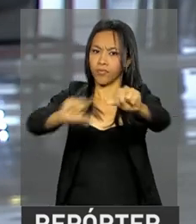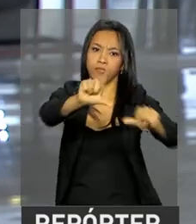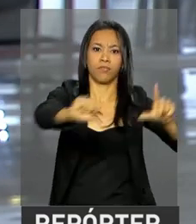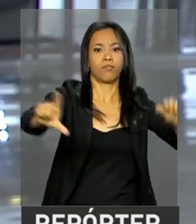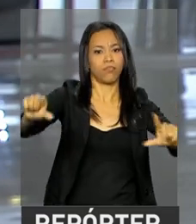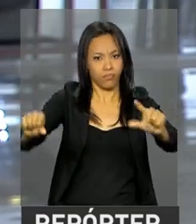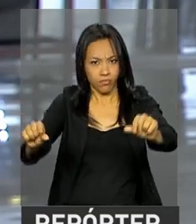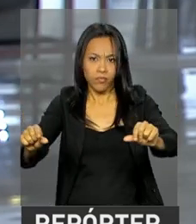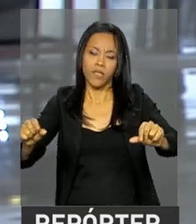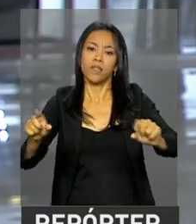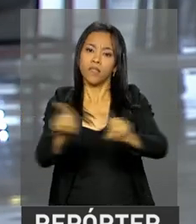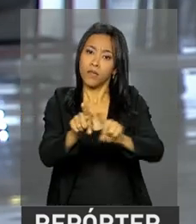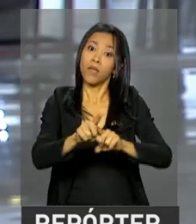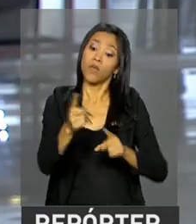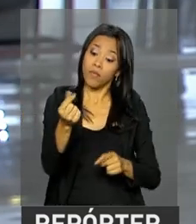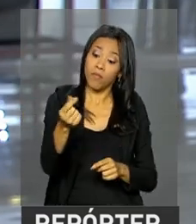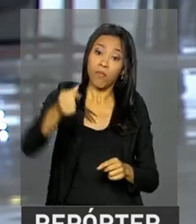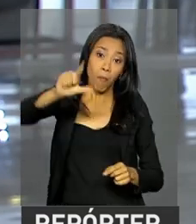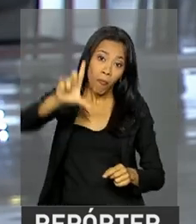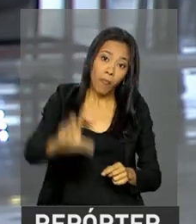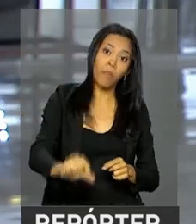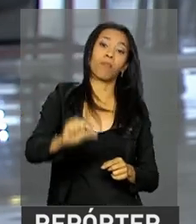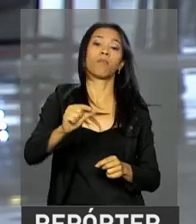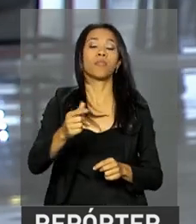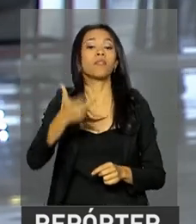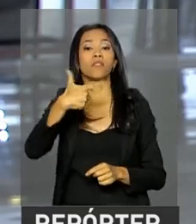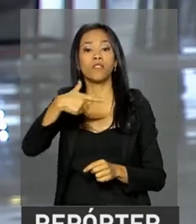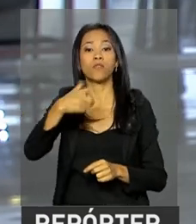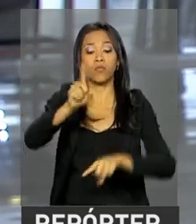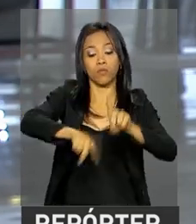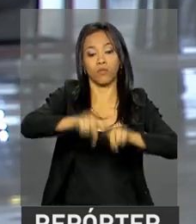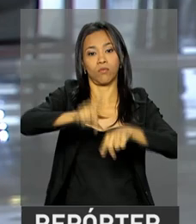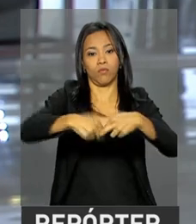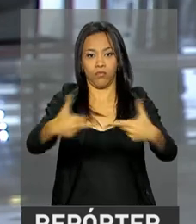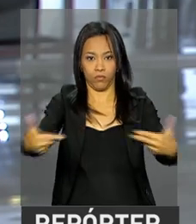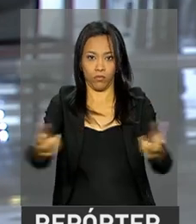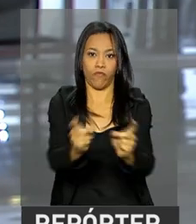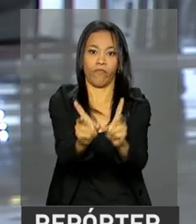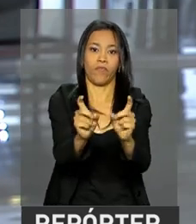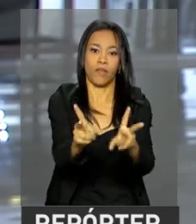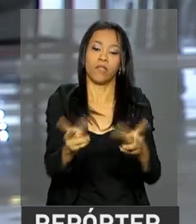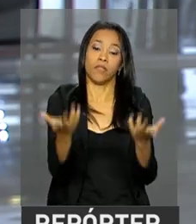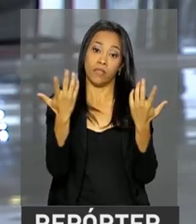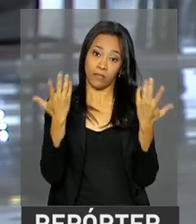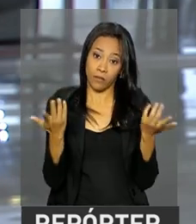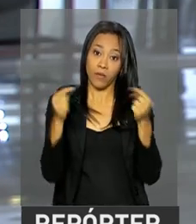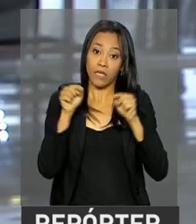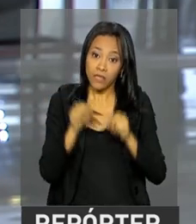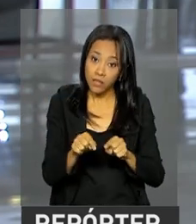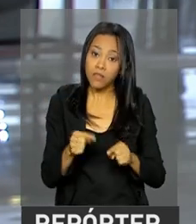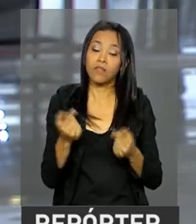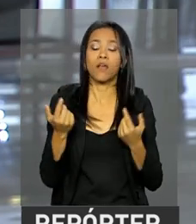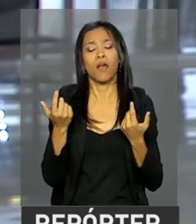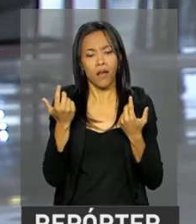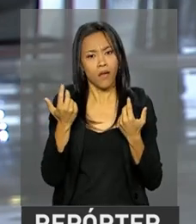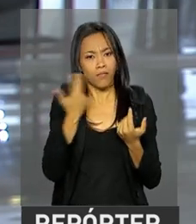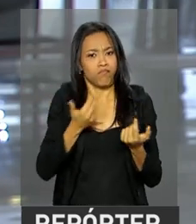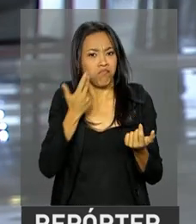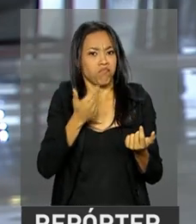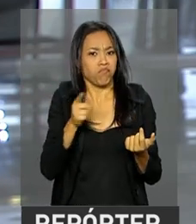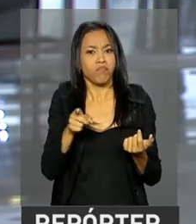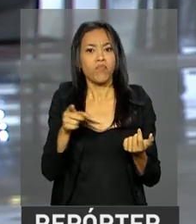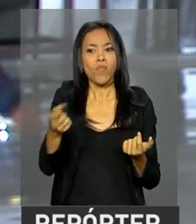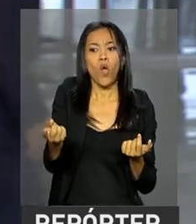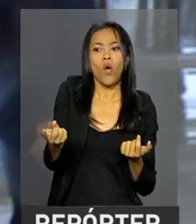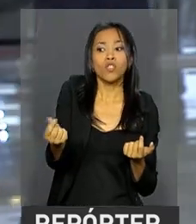queda uma possível queda no preço médio dos produtos essa prá então que é bastante comum de um uma